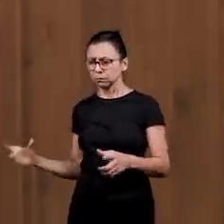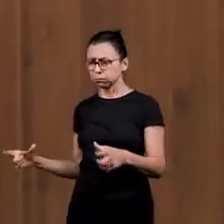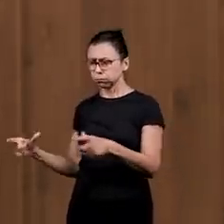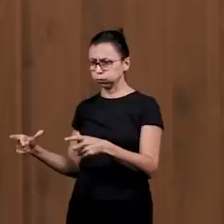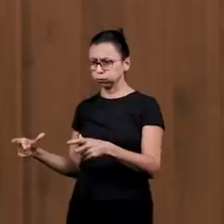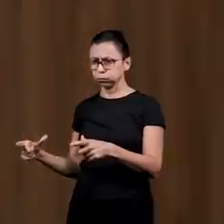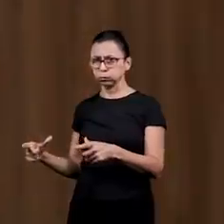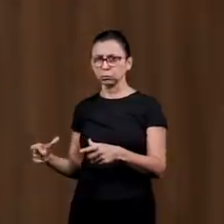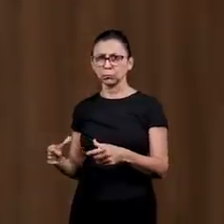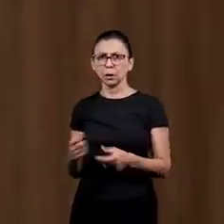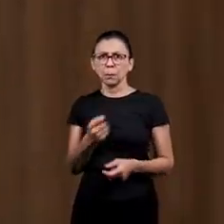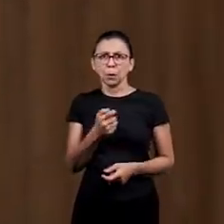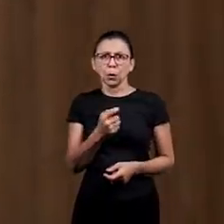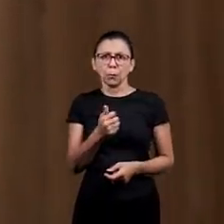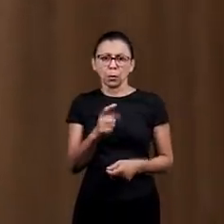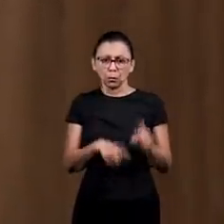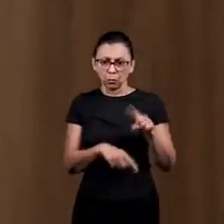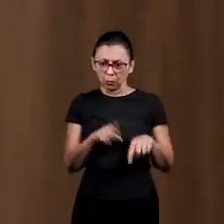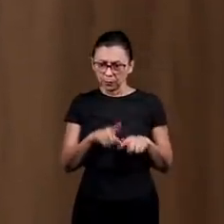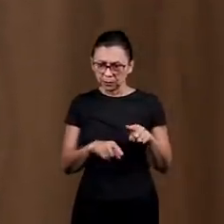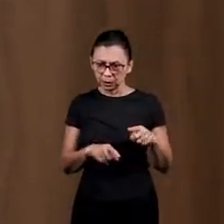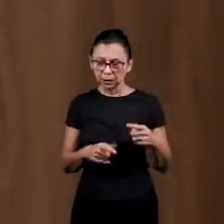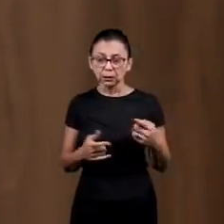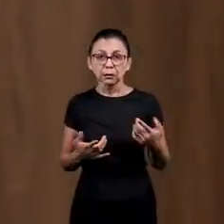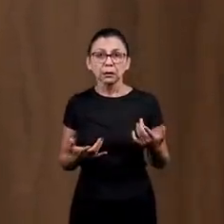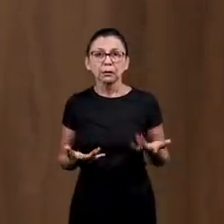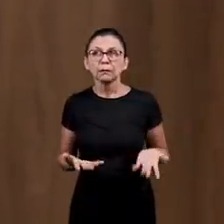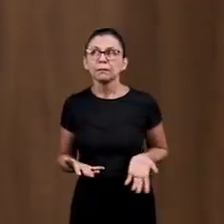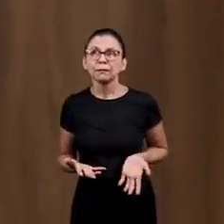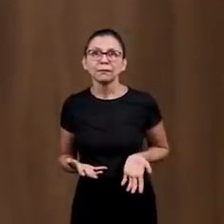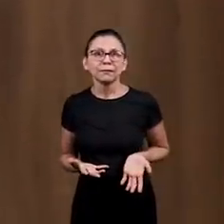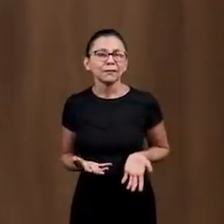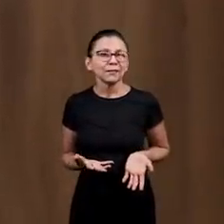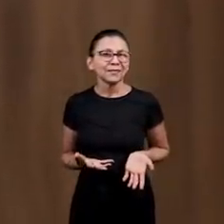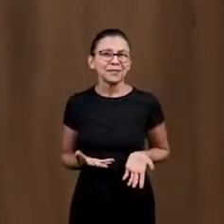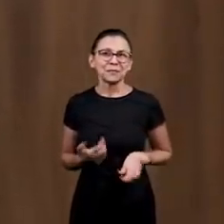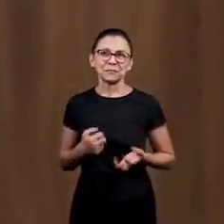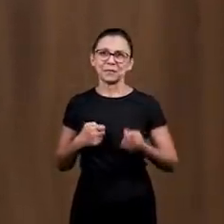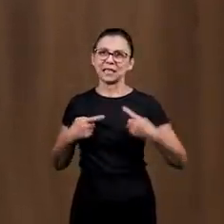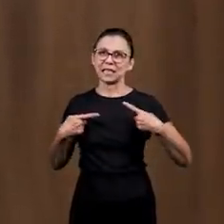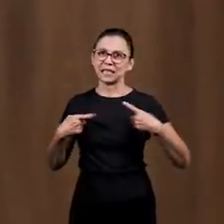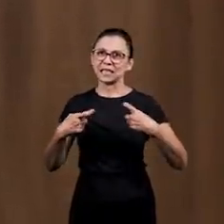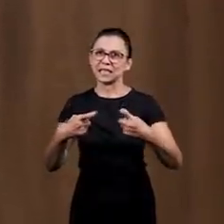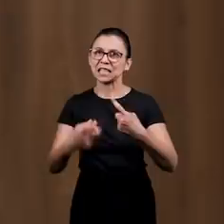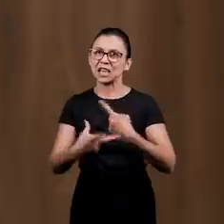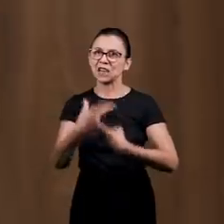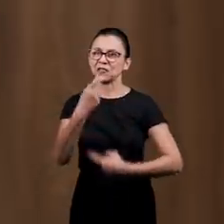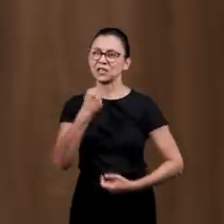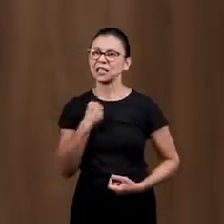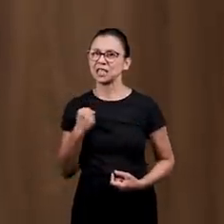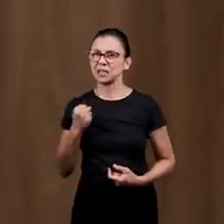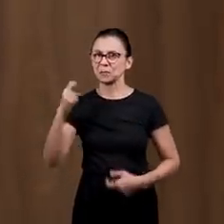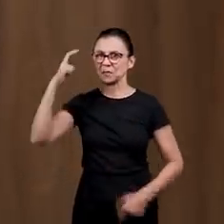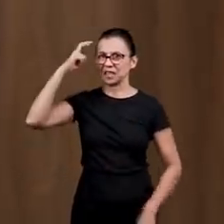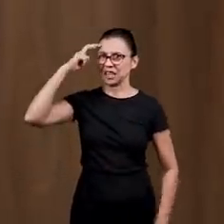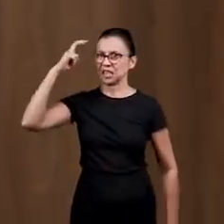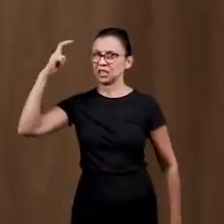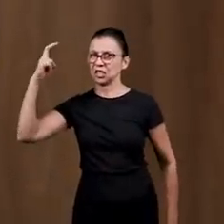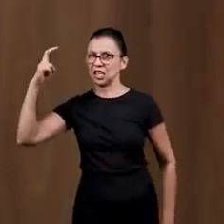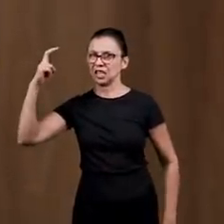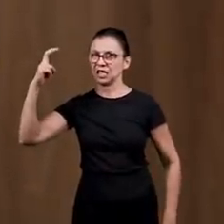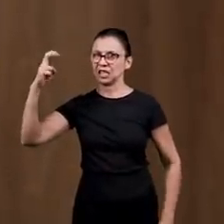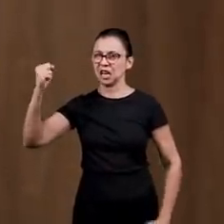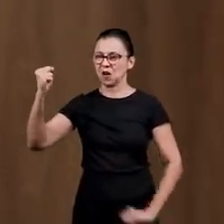batalha, intermediários, não seria vencida pela inteligência ou pela força de Gideão.